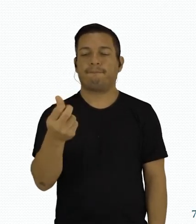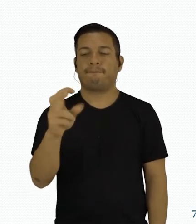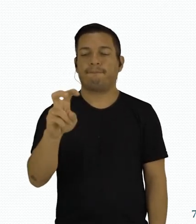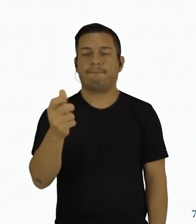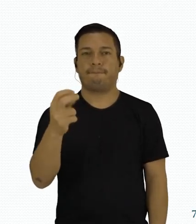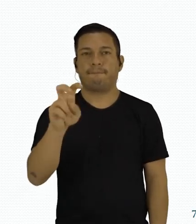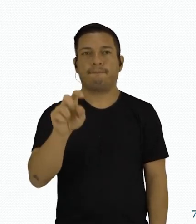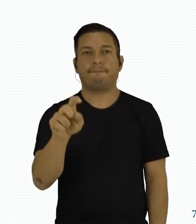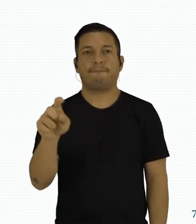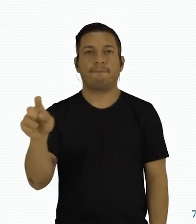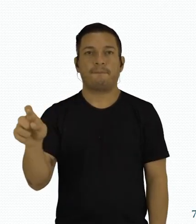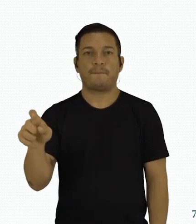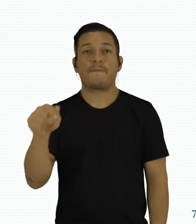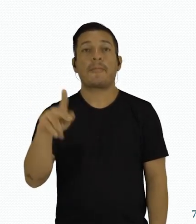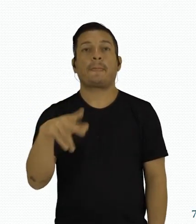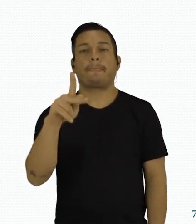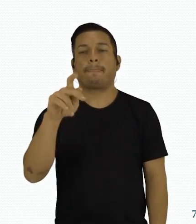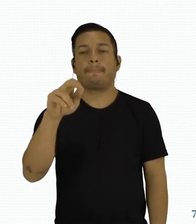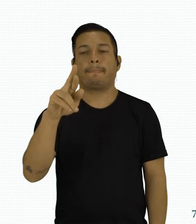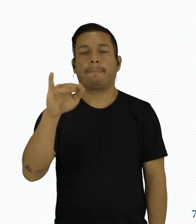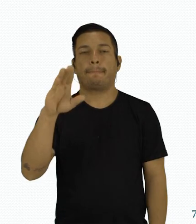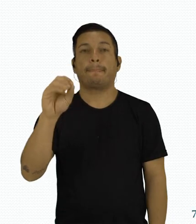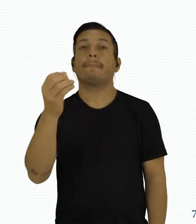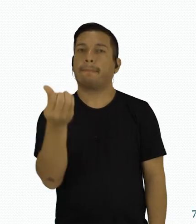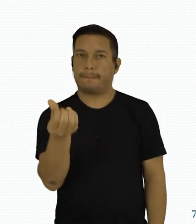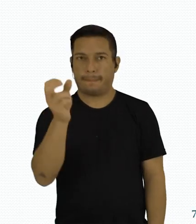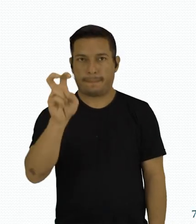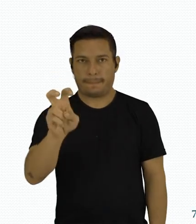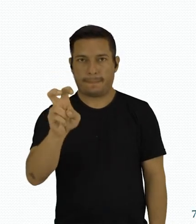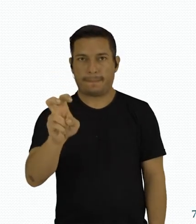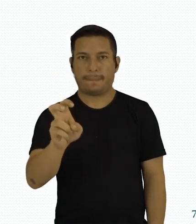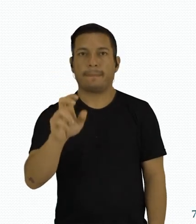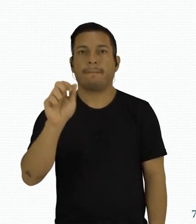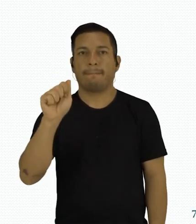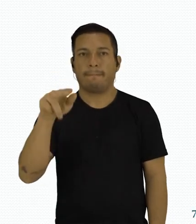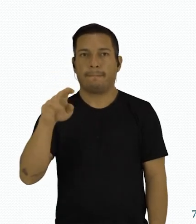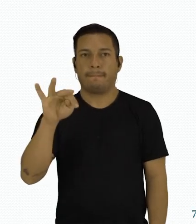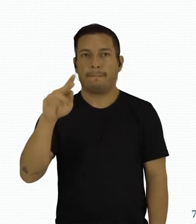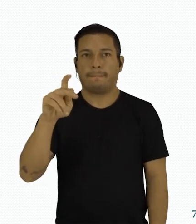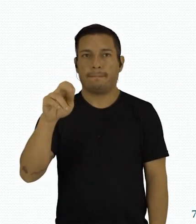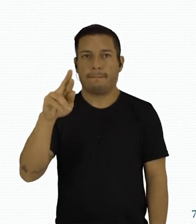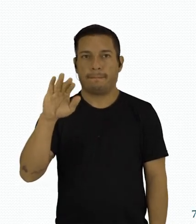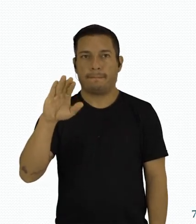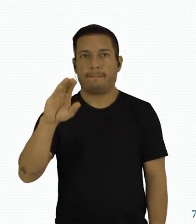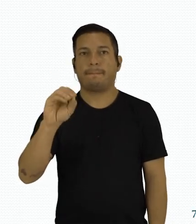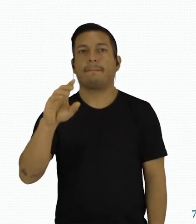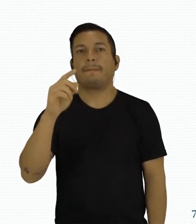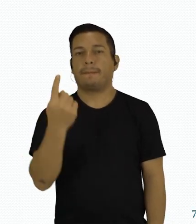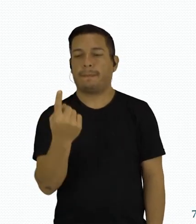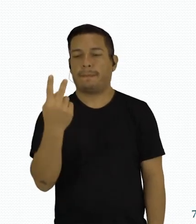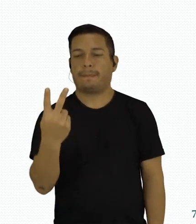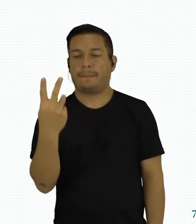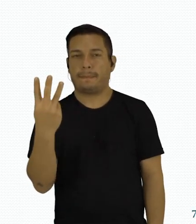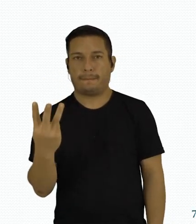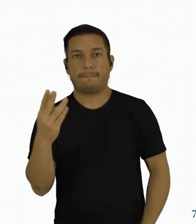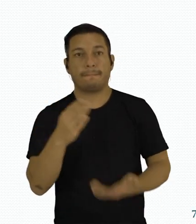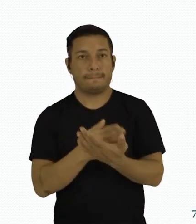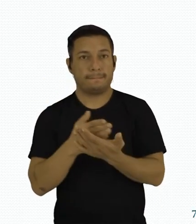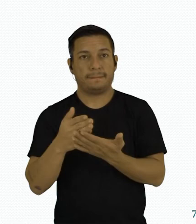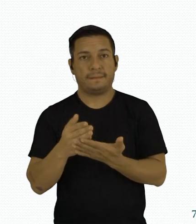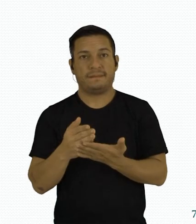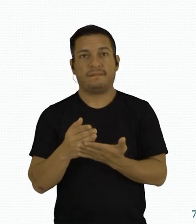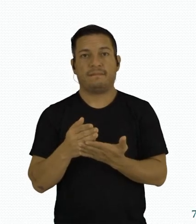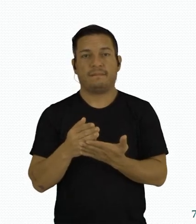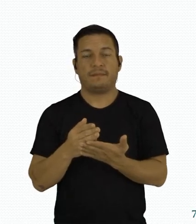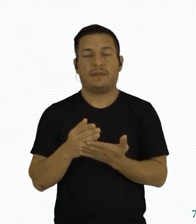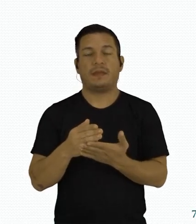9,123656565 reticências. Quem é o período? 65, anteperíodo 123, né? Para poder se iniciar o